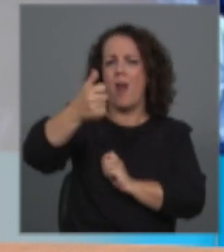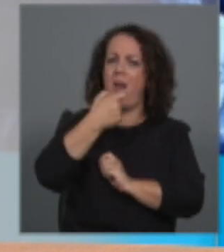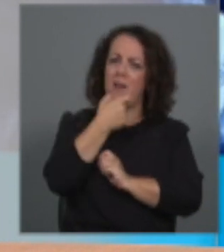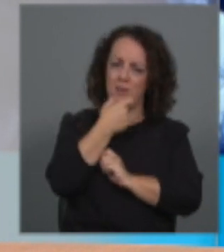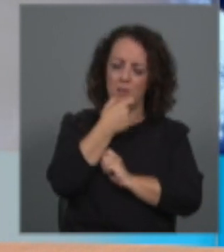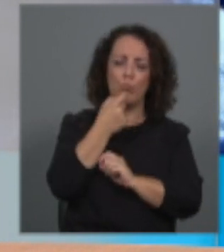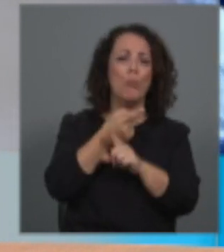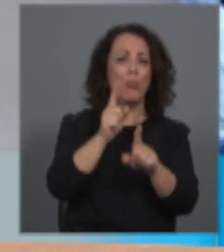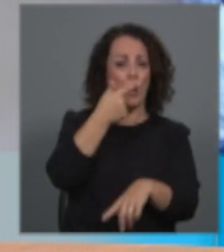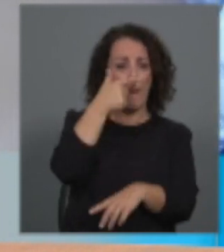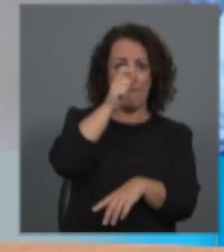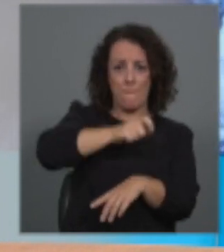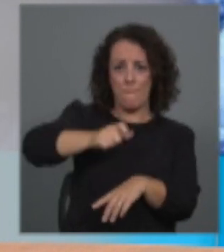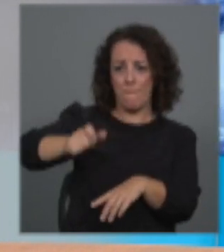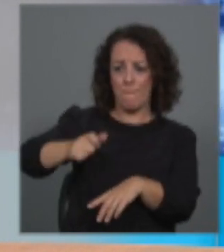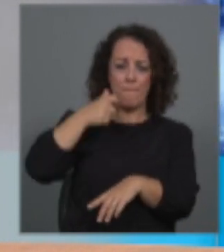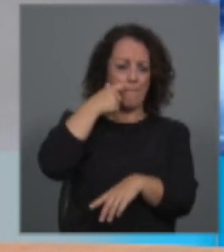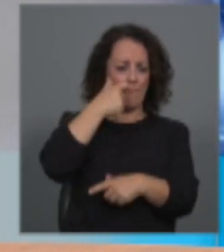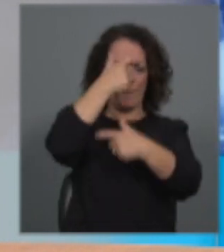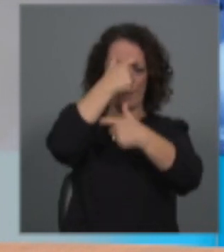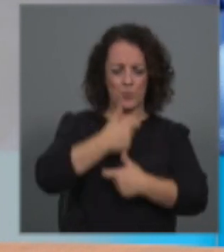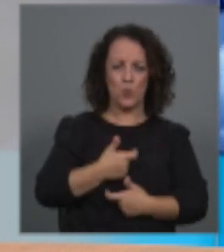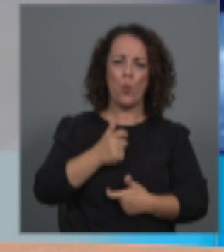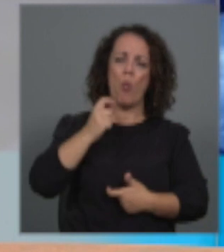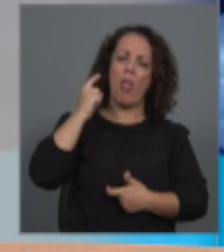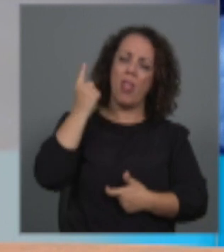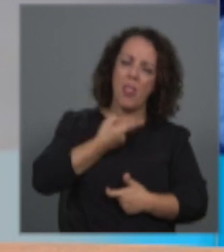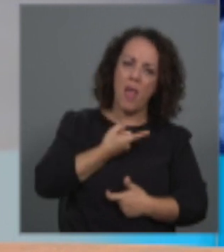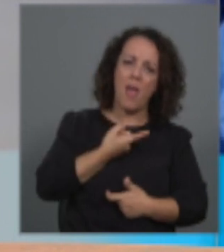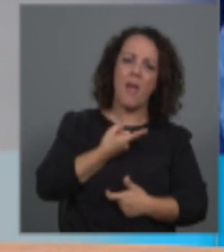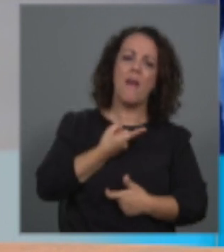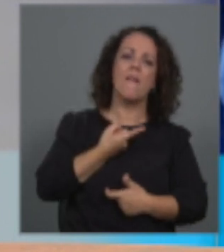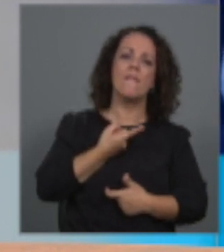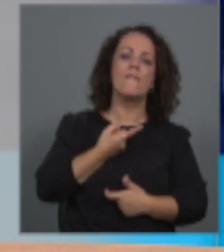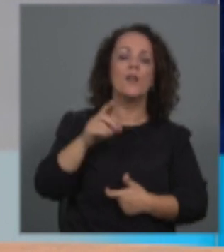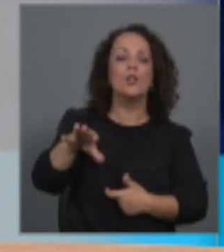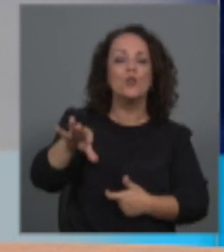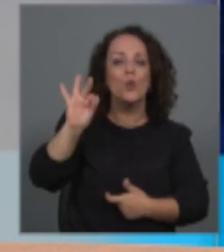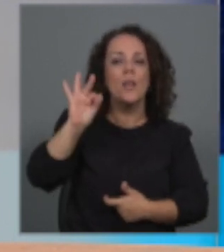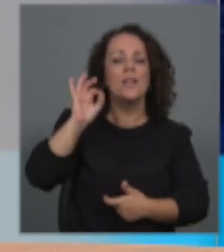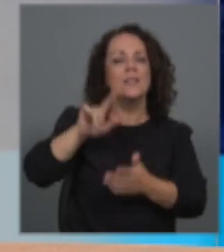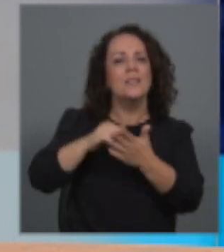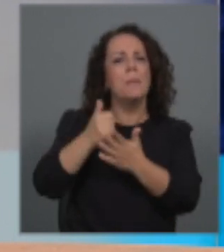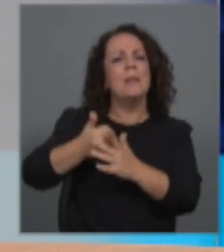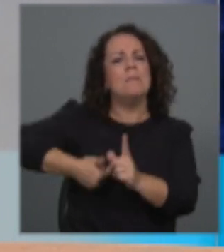humano deve tender para o melhor. Nunca poderá